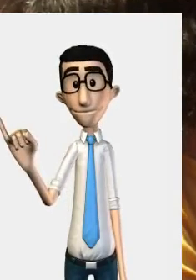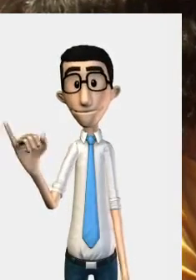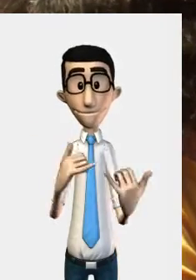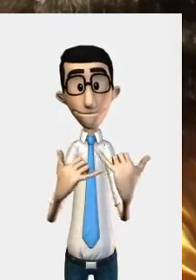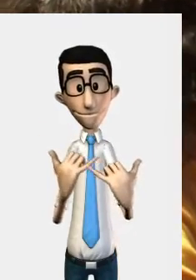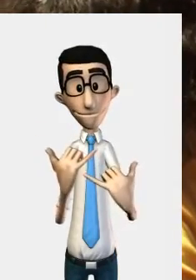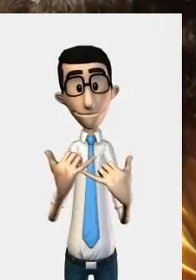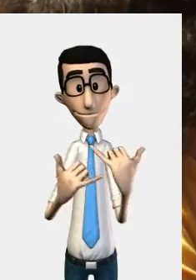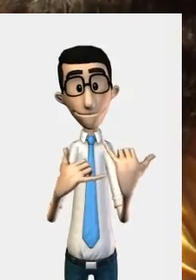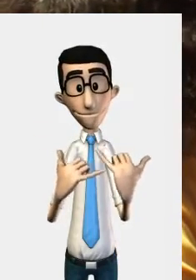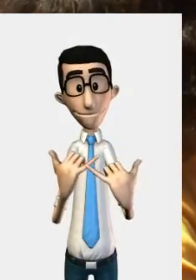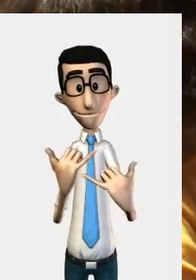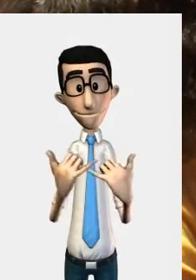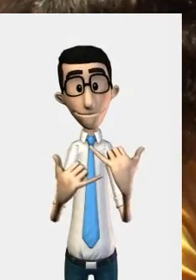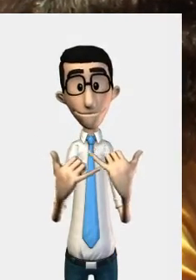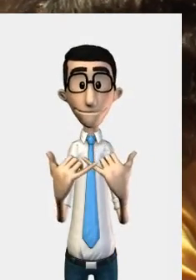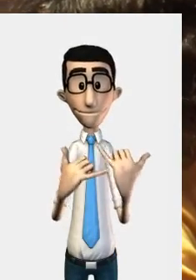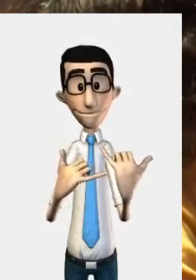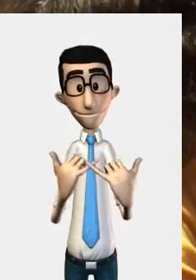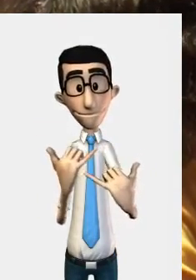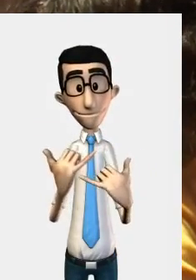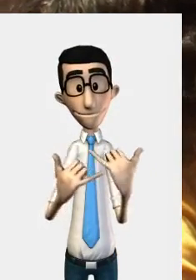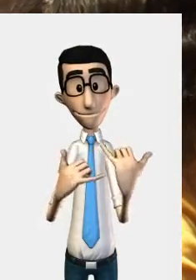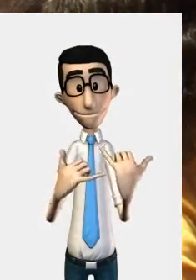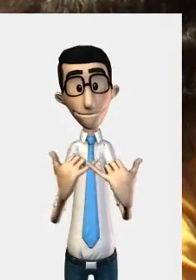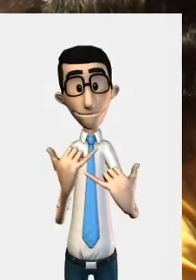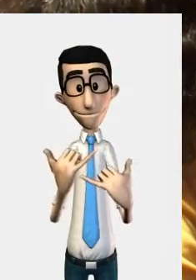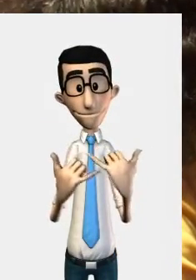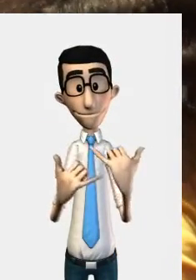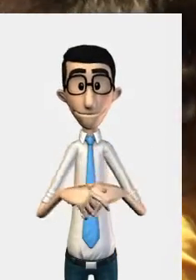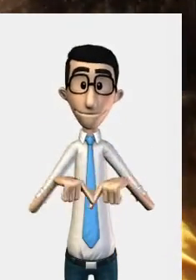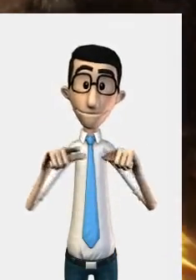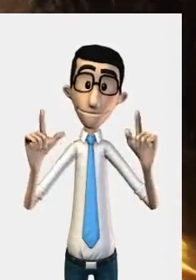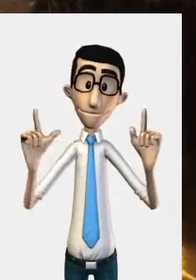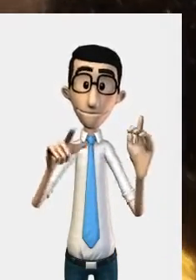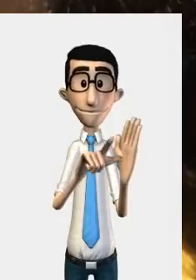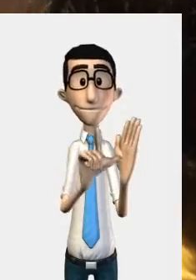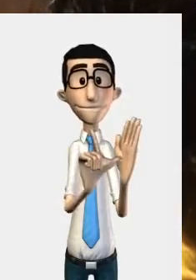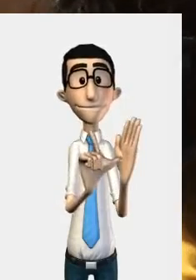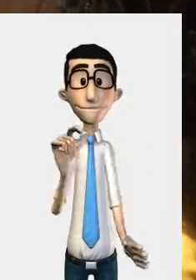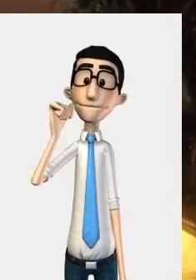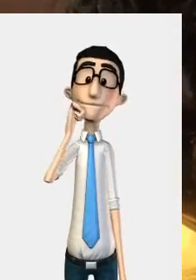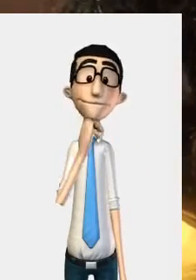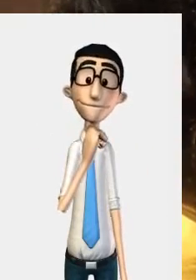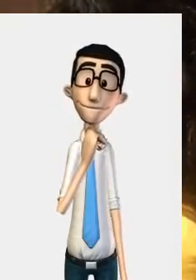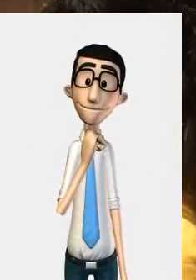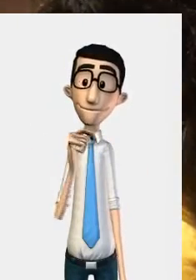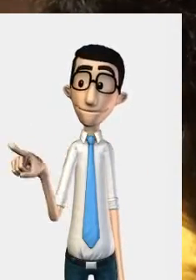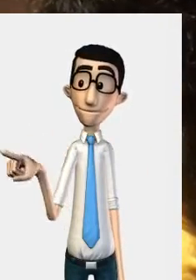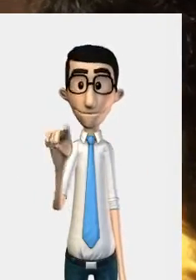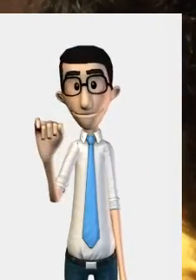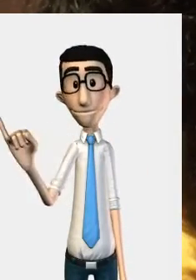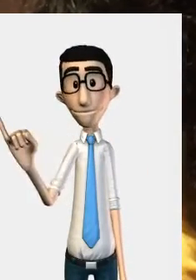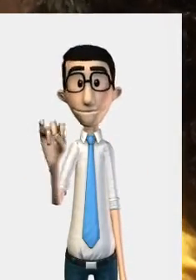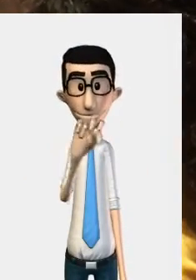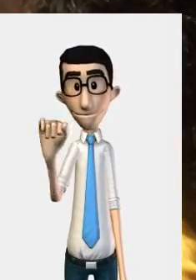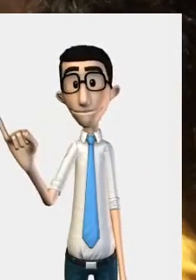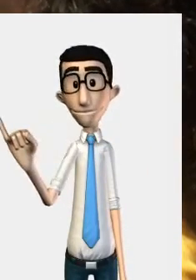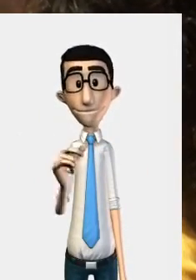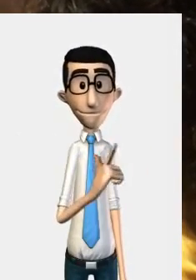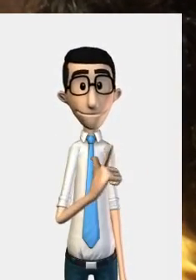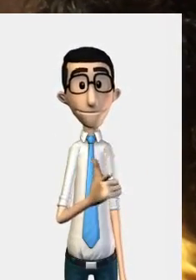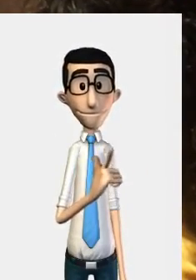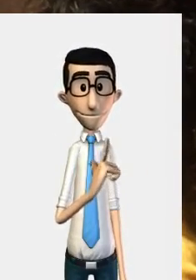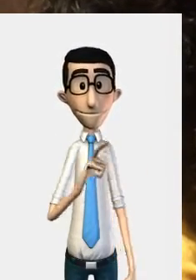uma coisa, né? Então a gente quer que eles gostem de várias coisas. Então a gente começa partindo de algo que ela já